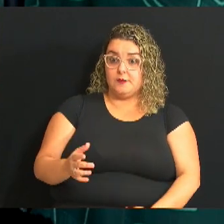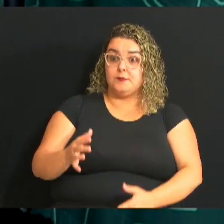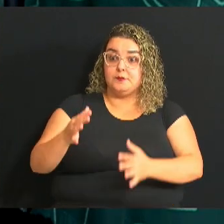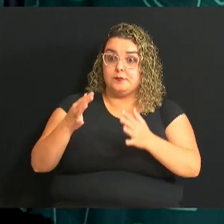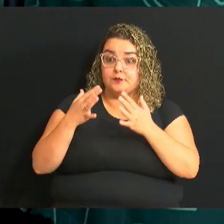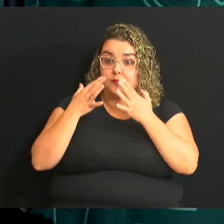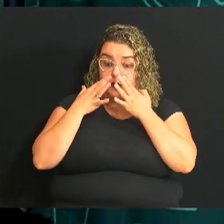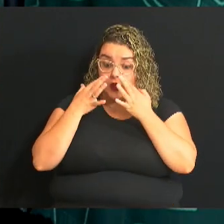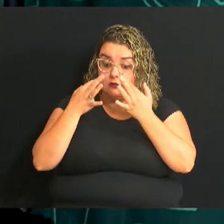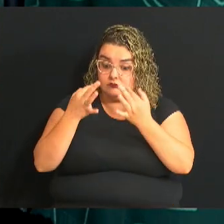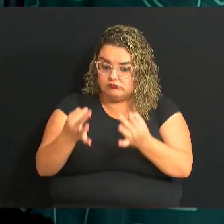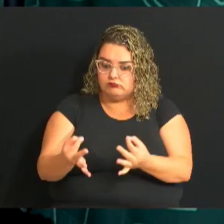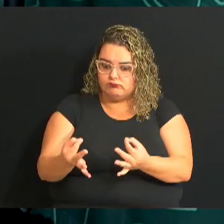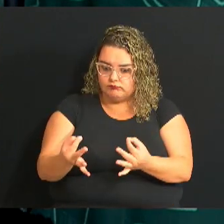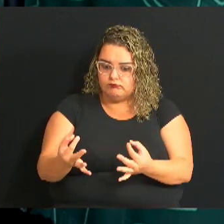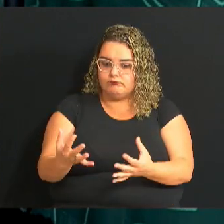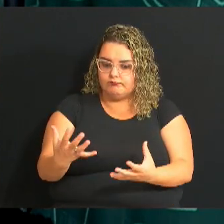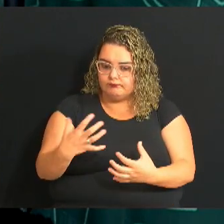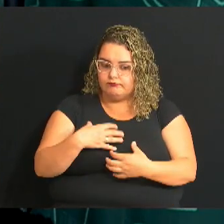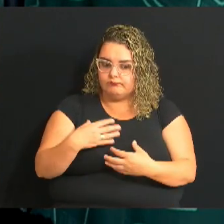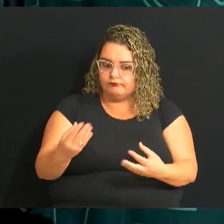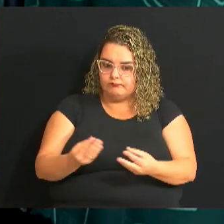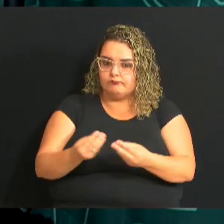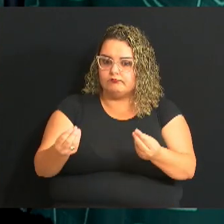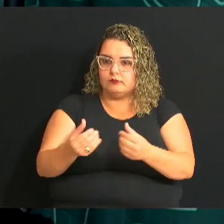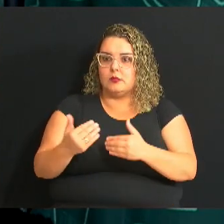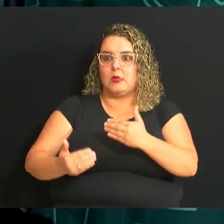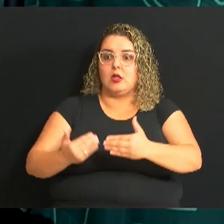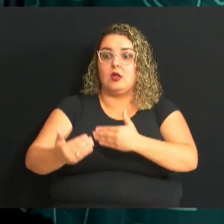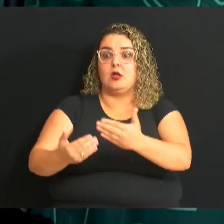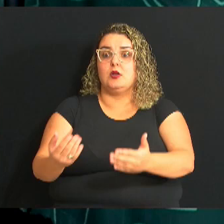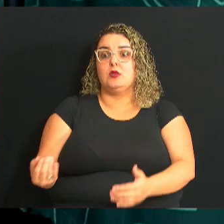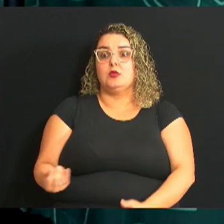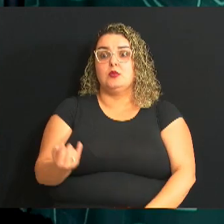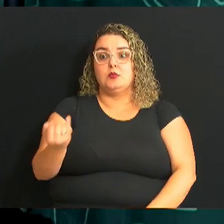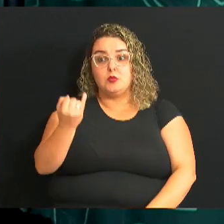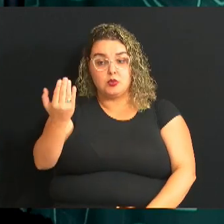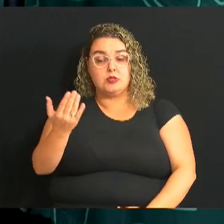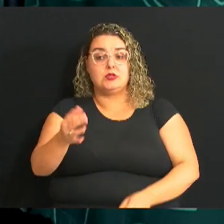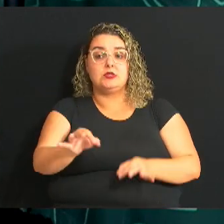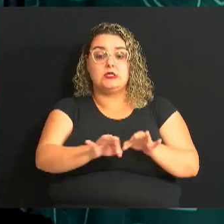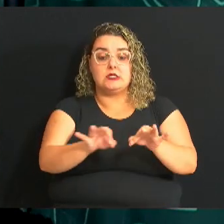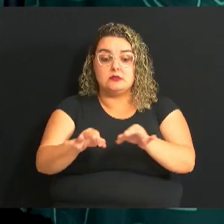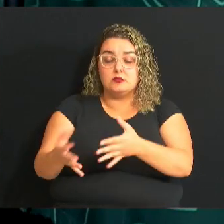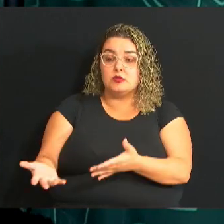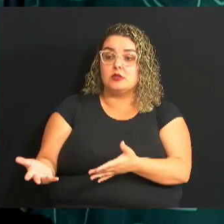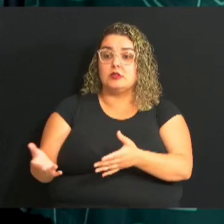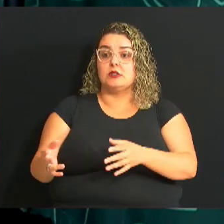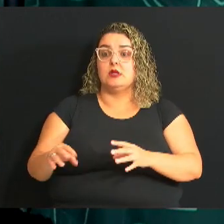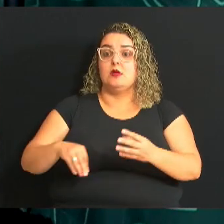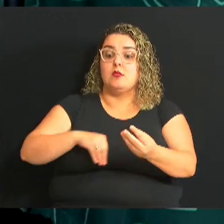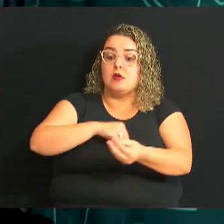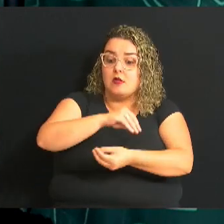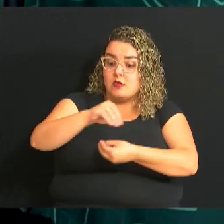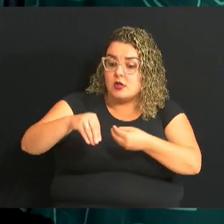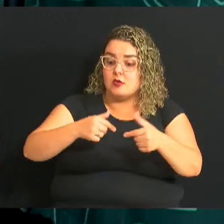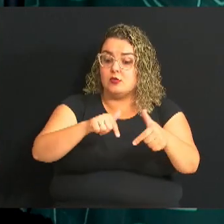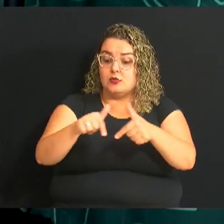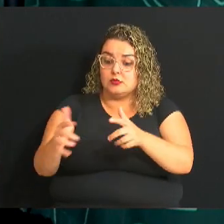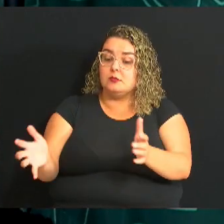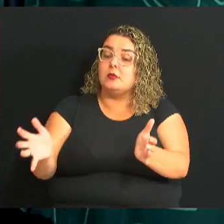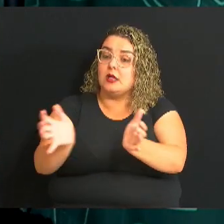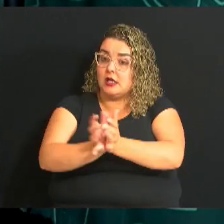né, extremamente importante em todo esse processo, todo esse projeto. Essa questão que envolve o trabalho em equipe, ela